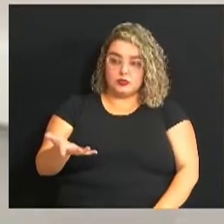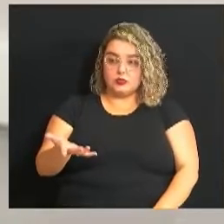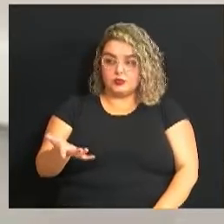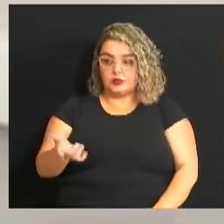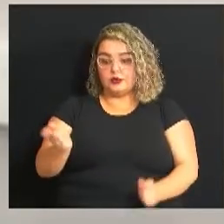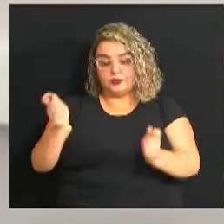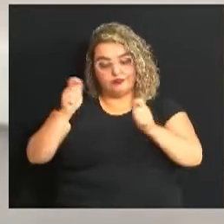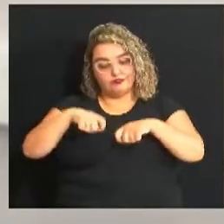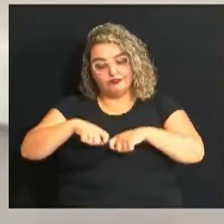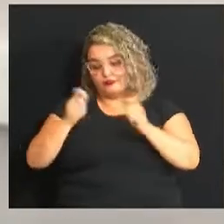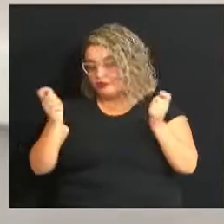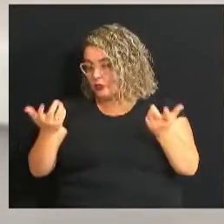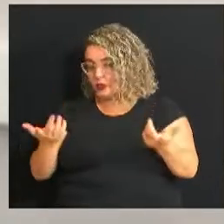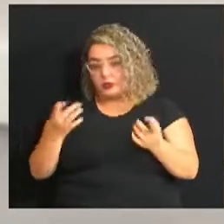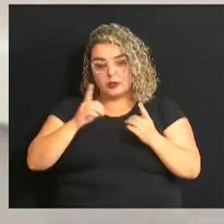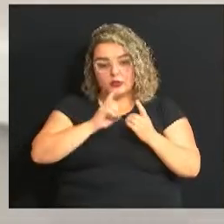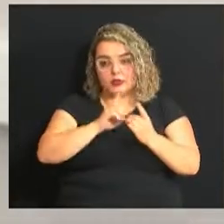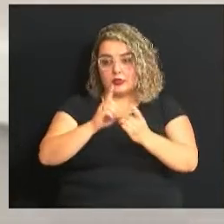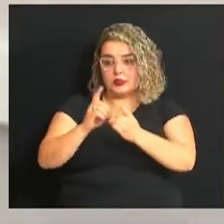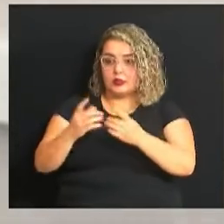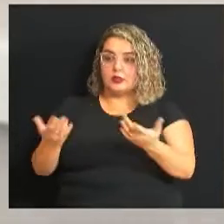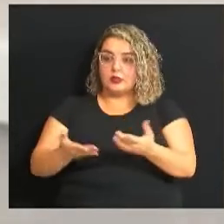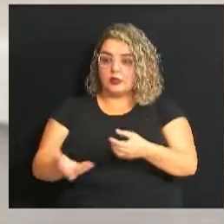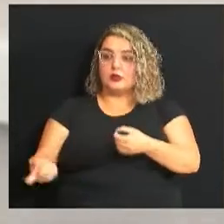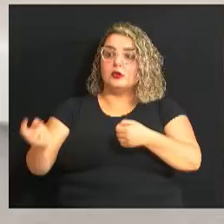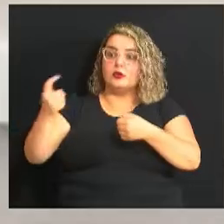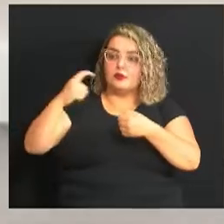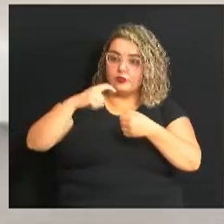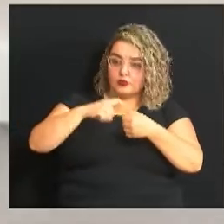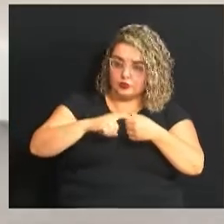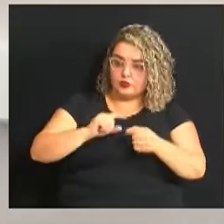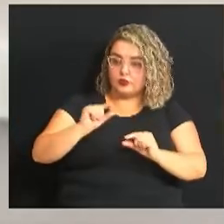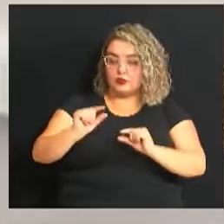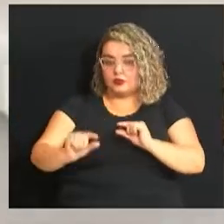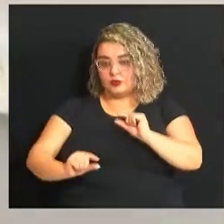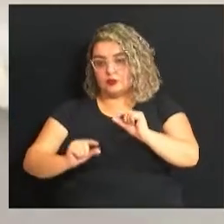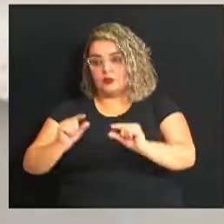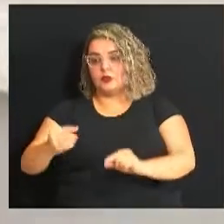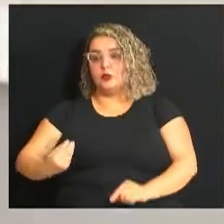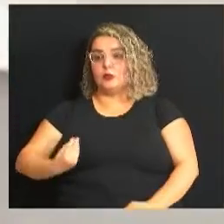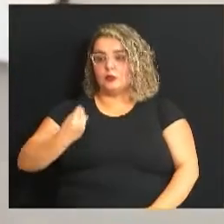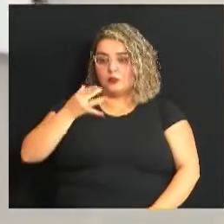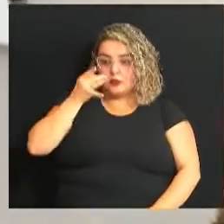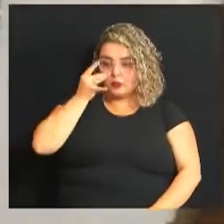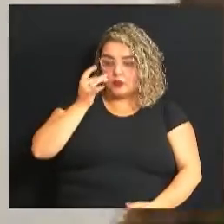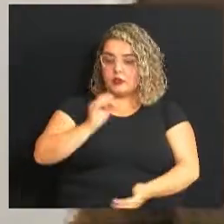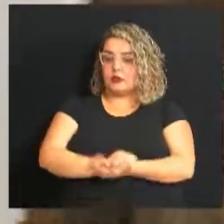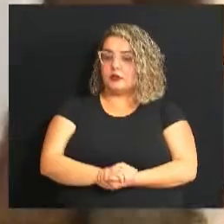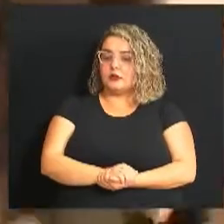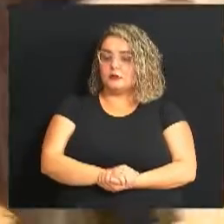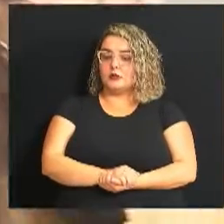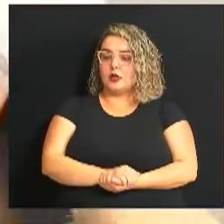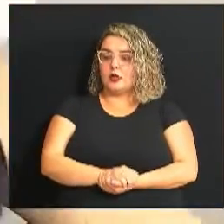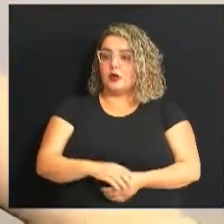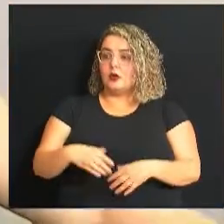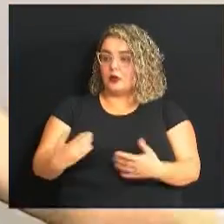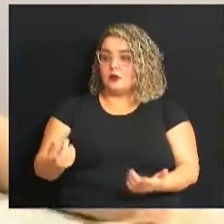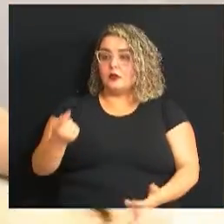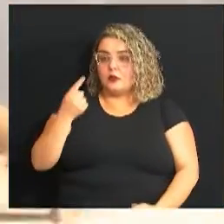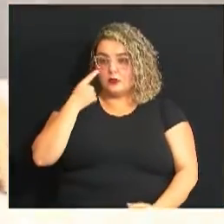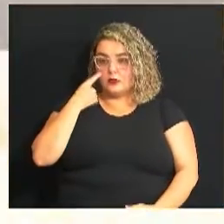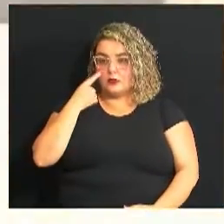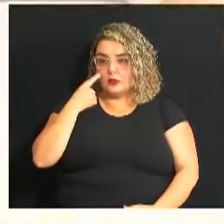impossibilitou os atendimentos, e agora a gente está retomando esses atendimentos presenciais. Bom, o que a gente está vendo aqui é apenas